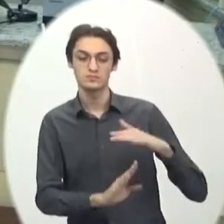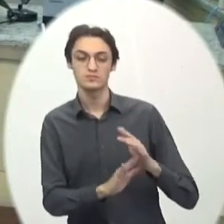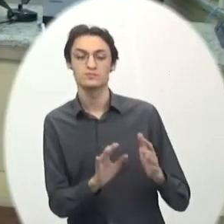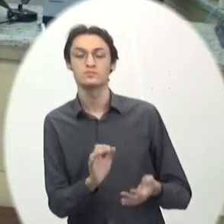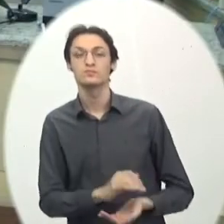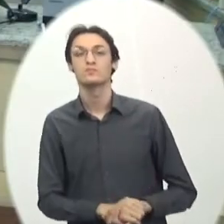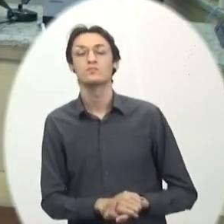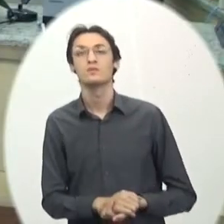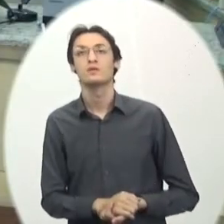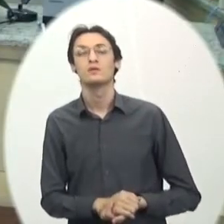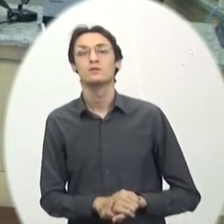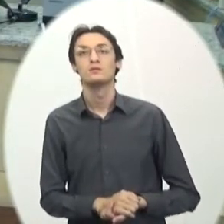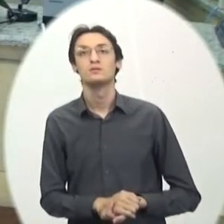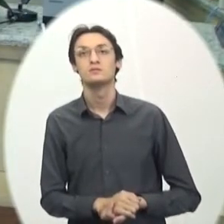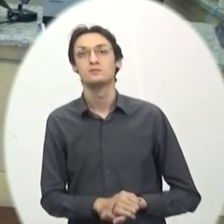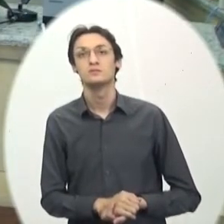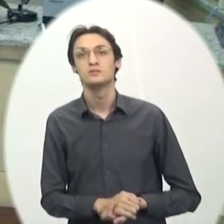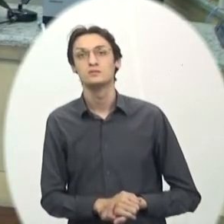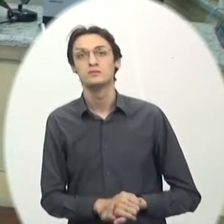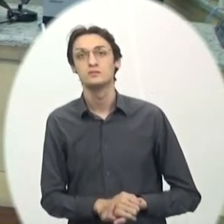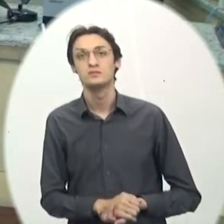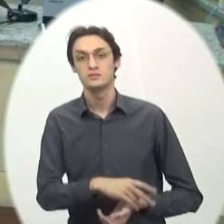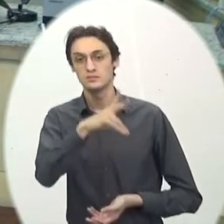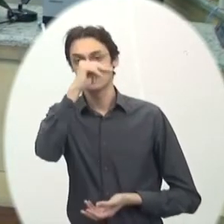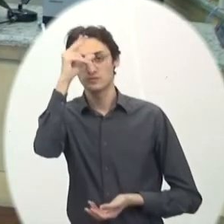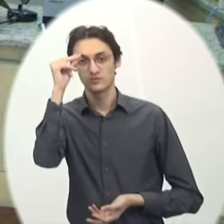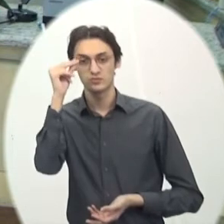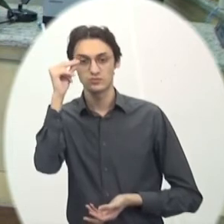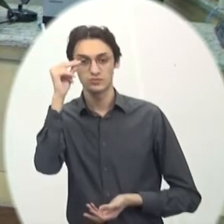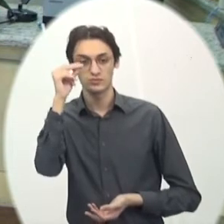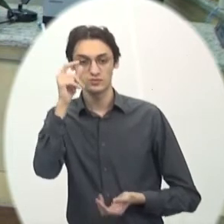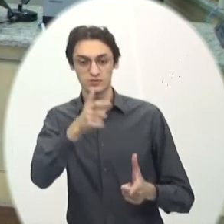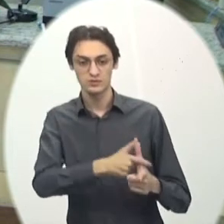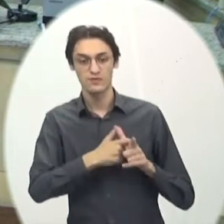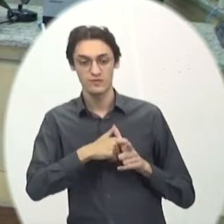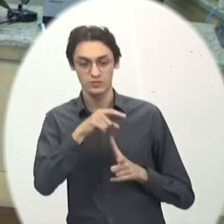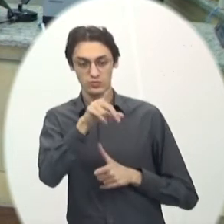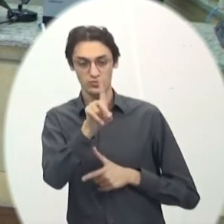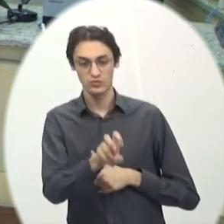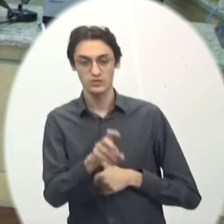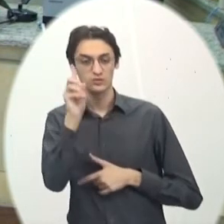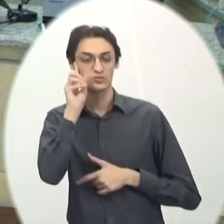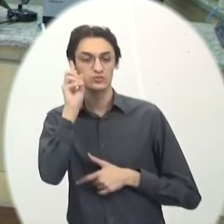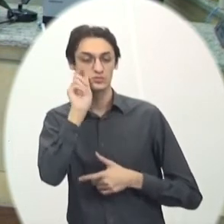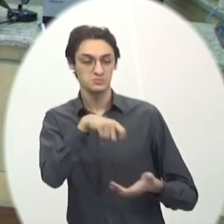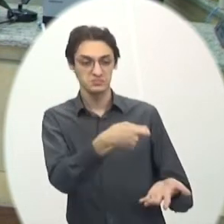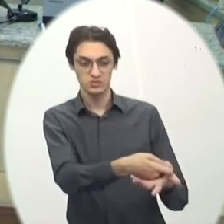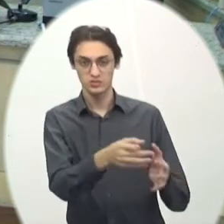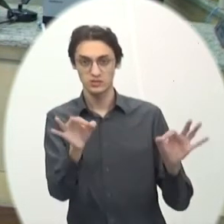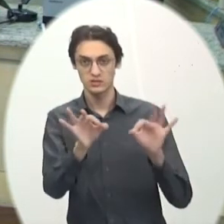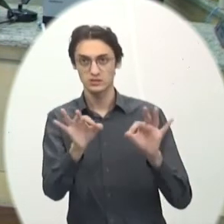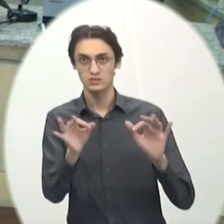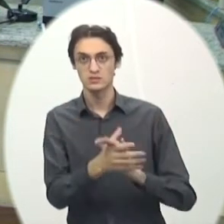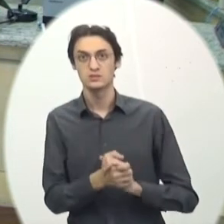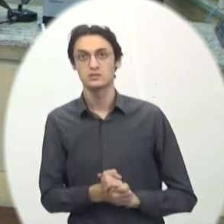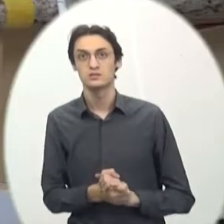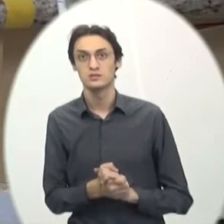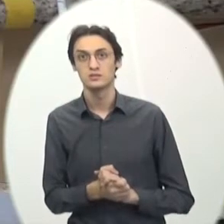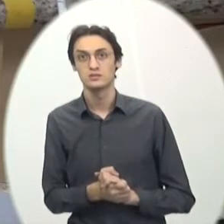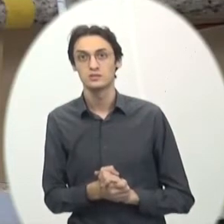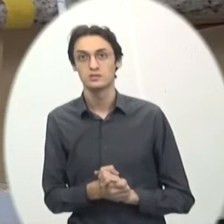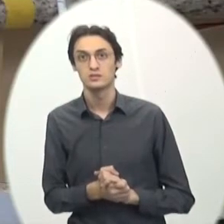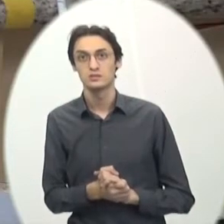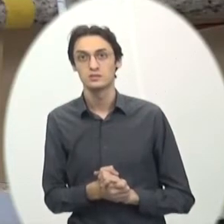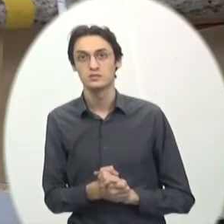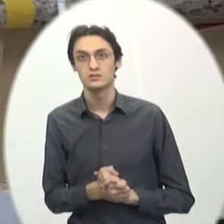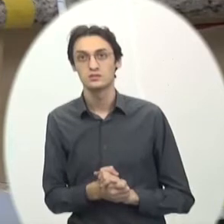dias, ou seja, a prefeitura ficou ali devendo, porque ela não pagou nenhum valor para você. Você teve que tirar